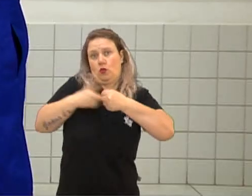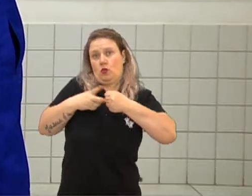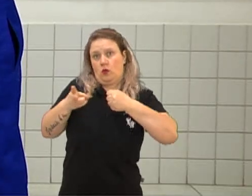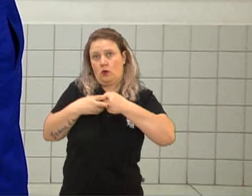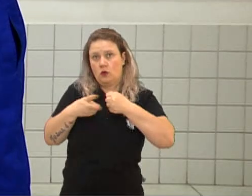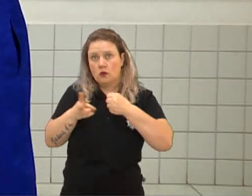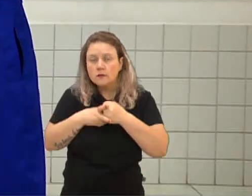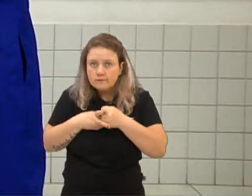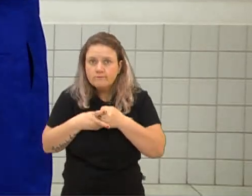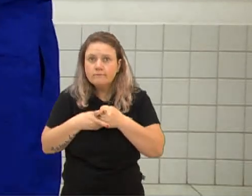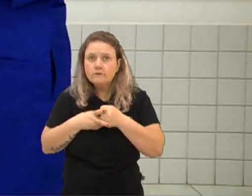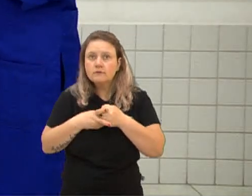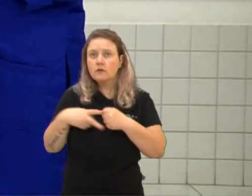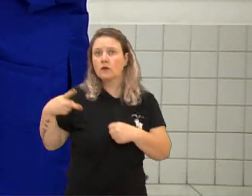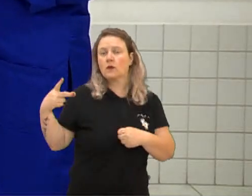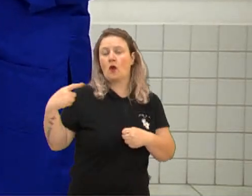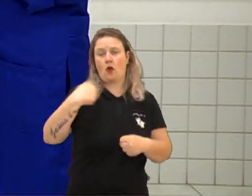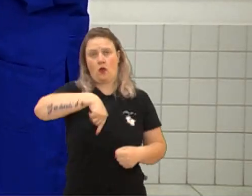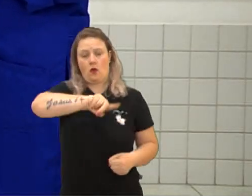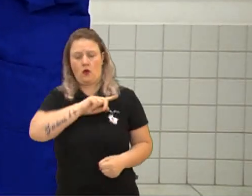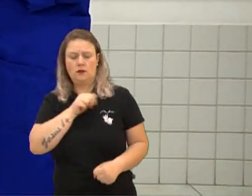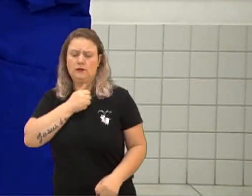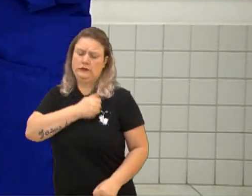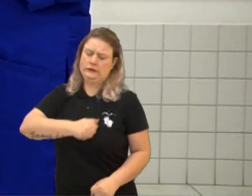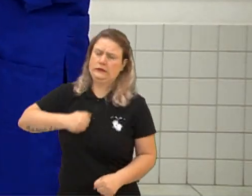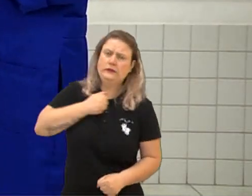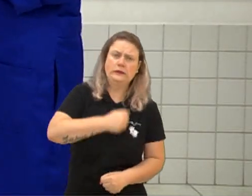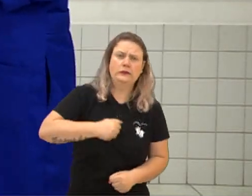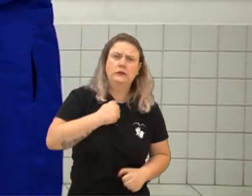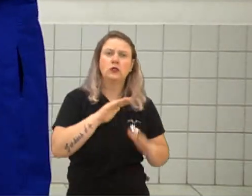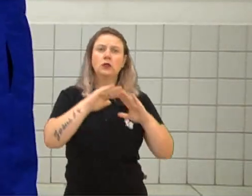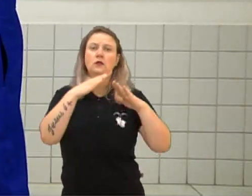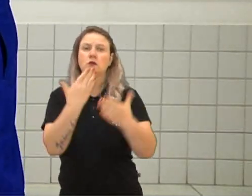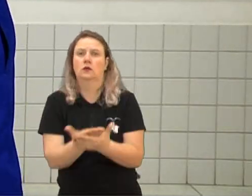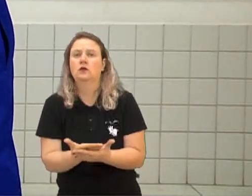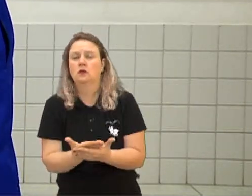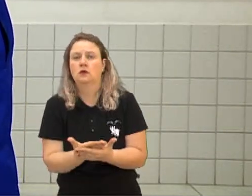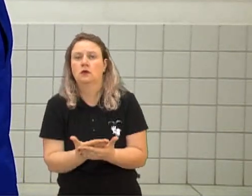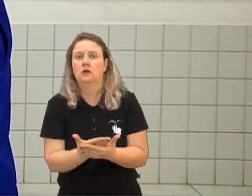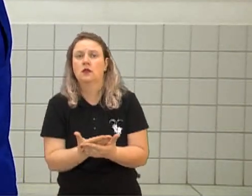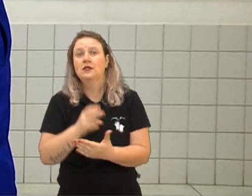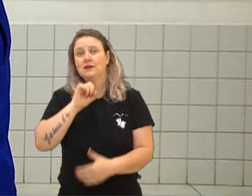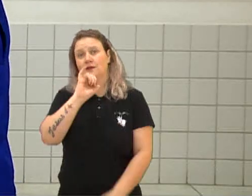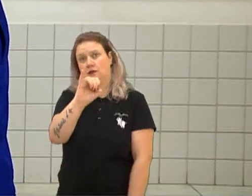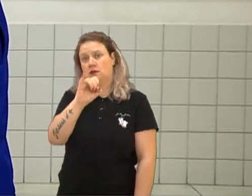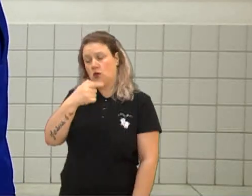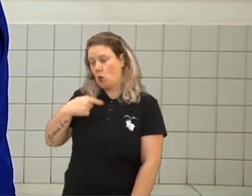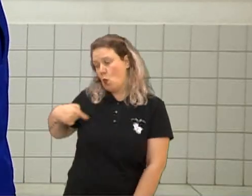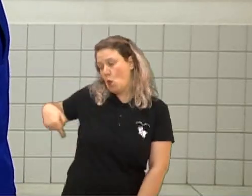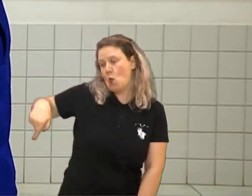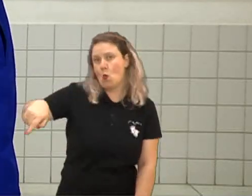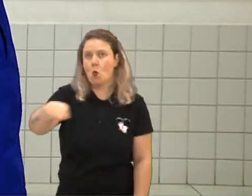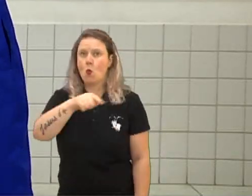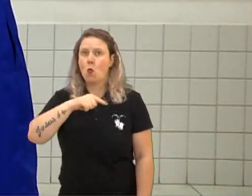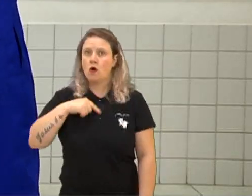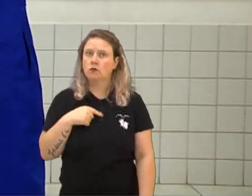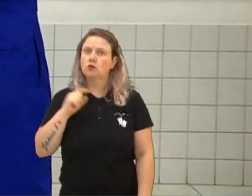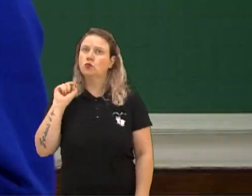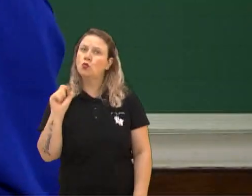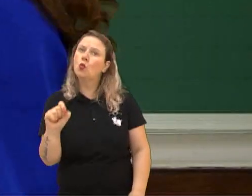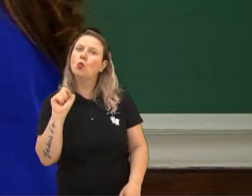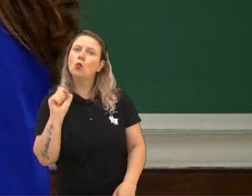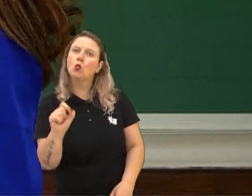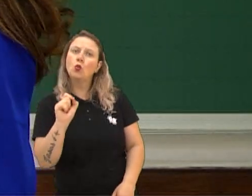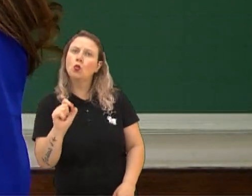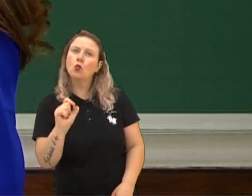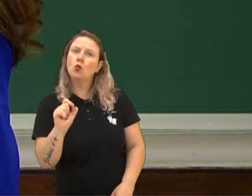Veja ali, estamos com saudade da escola. Ali, se nós conjugarmos o verbo